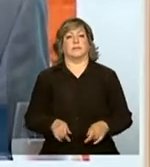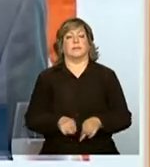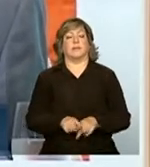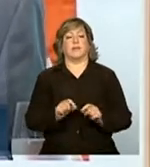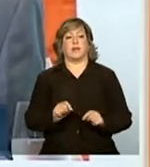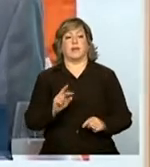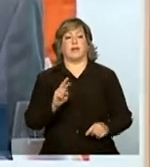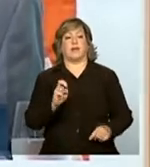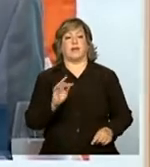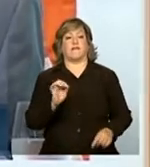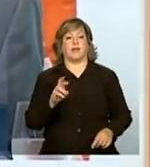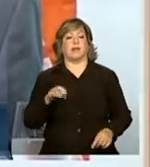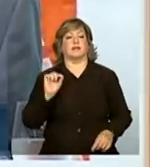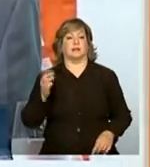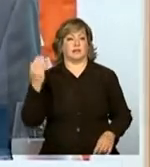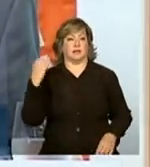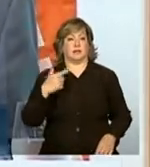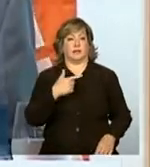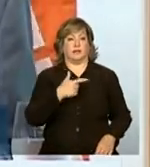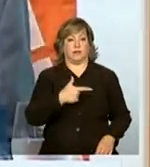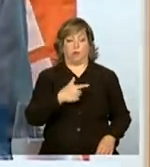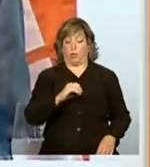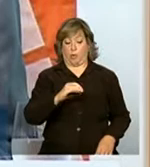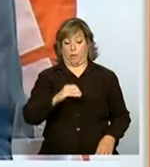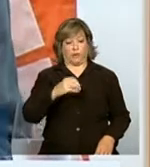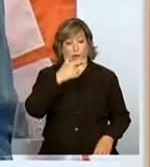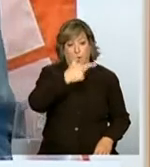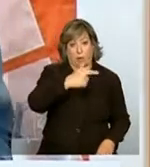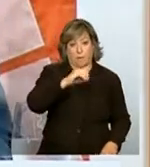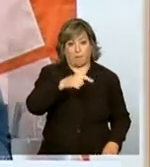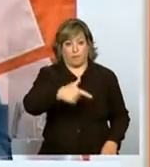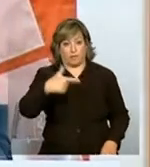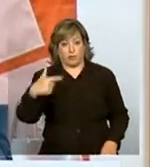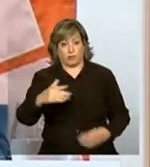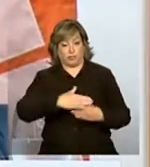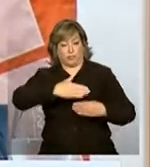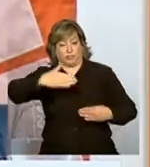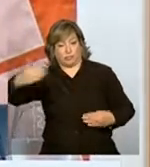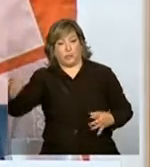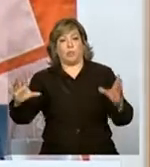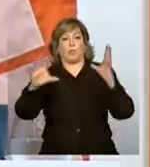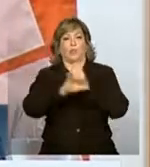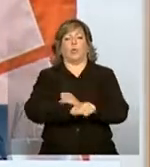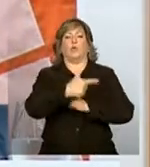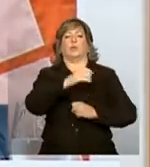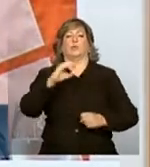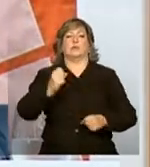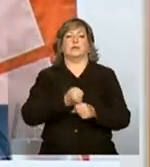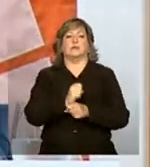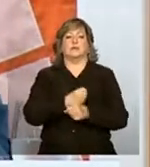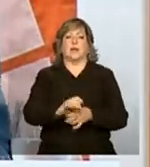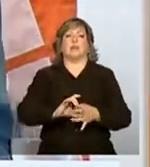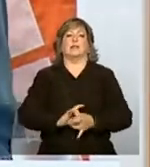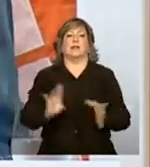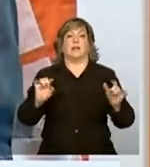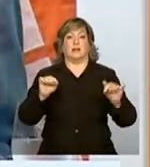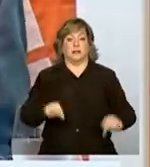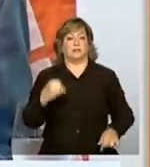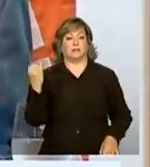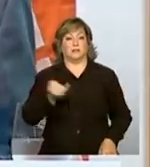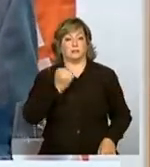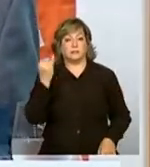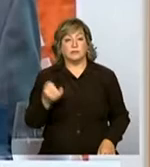referência 2022, ano em que o Brasil comemora 200 anos de independência. Esse marco é